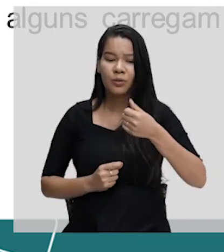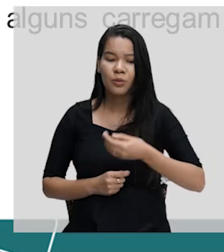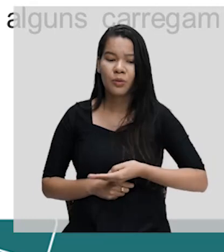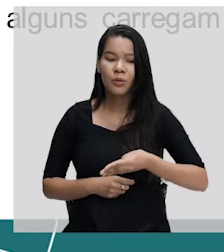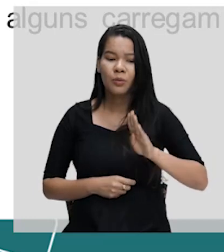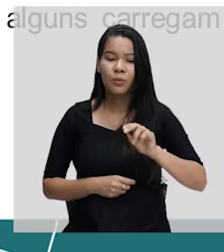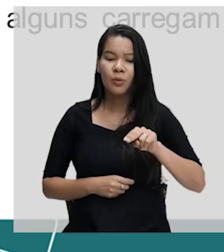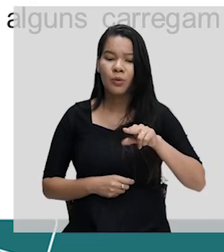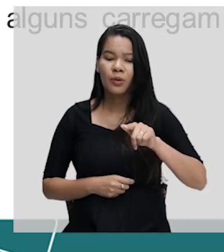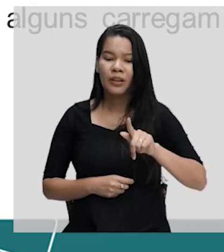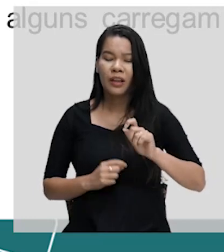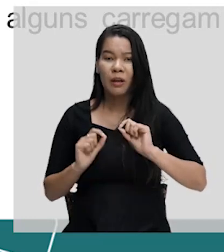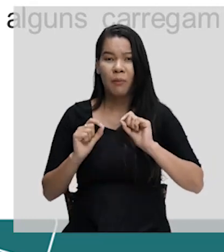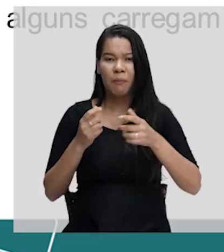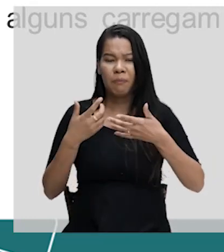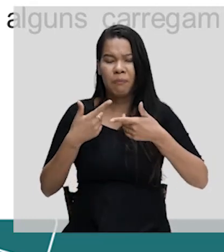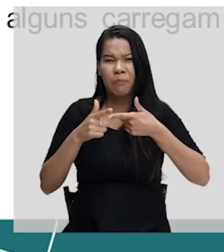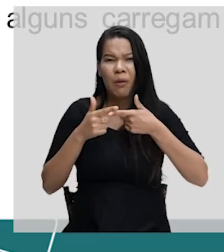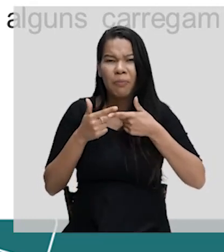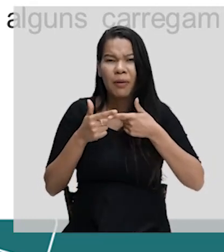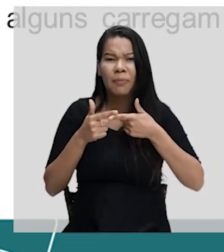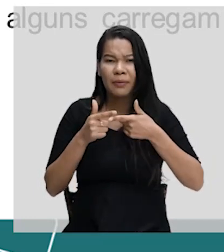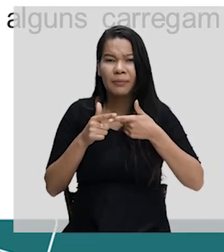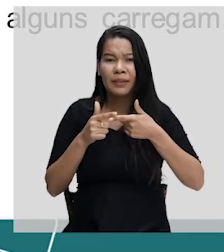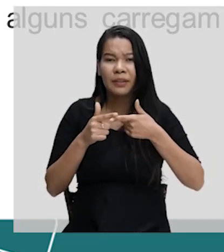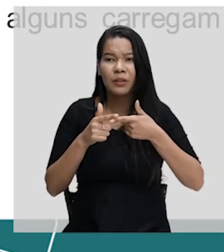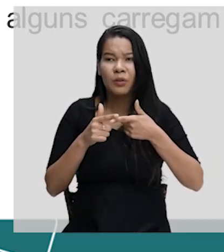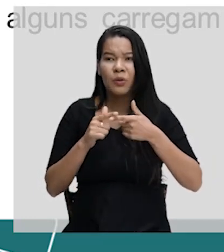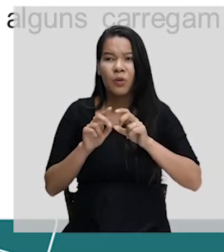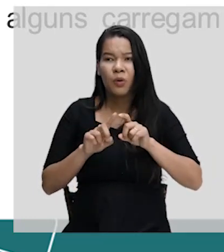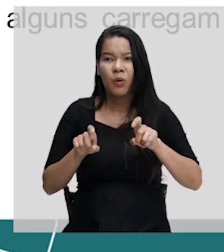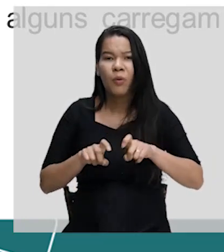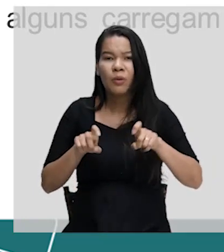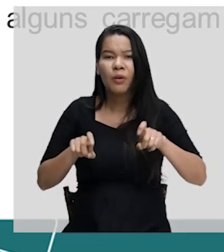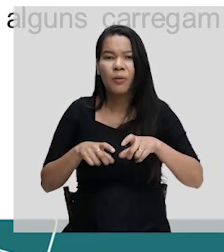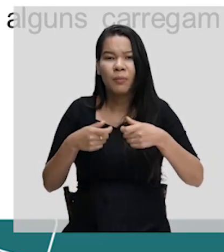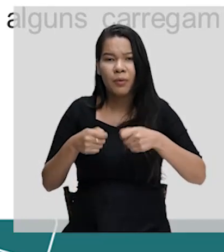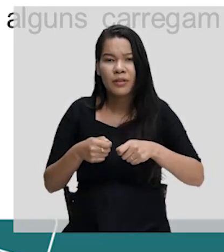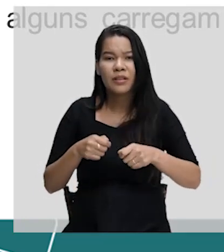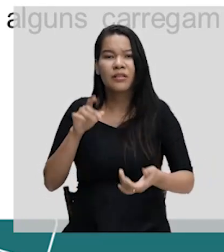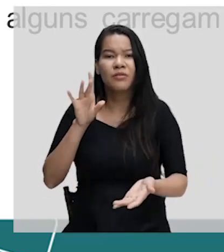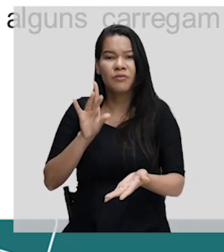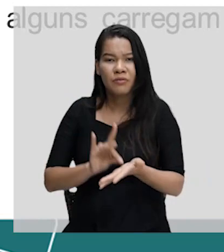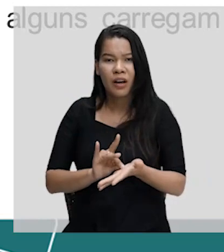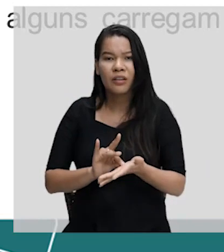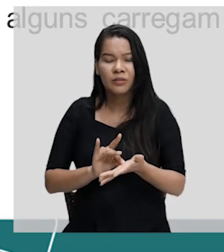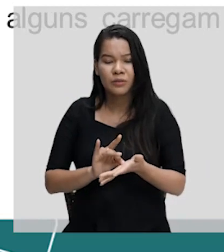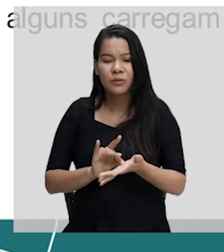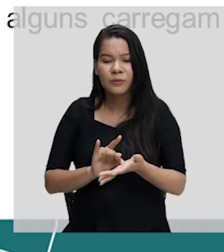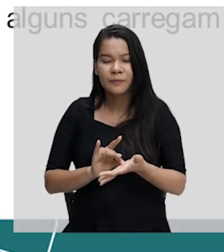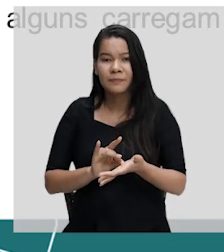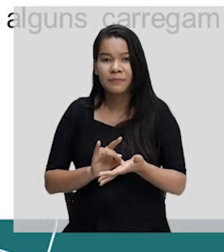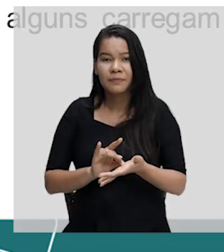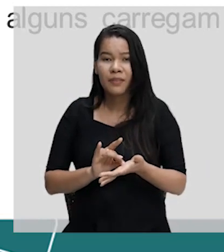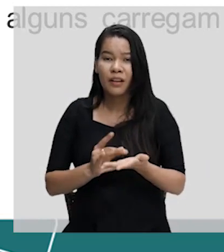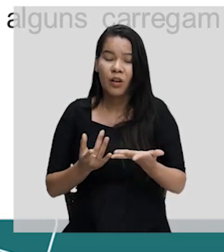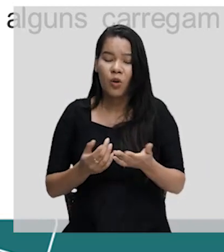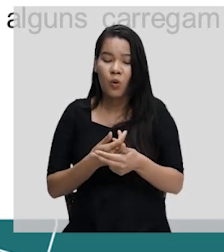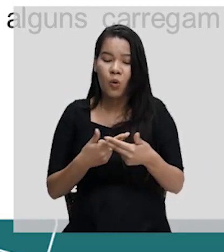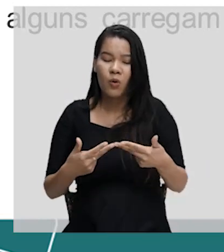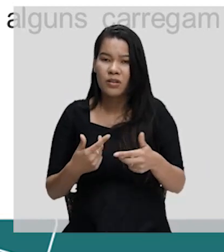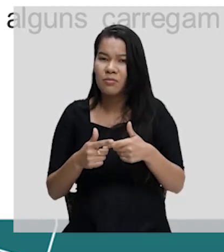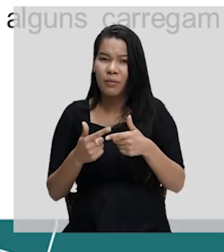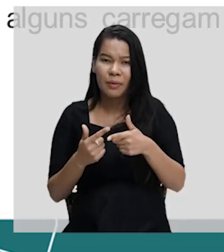pode ter sido um inseto de verdade travando a máquina? Ou que o nome Bluetooth vem de um rei dinamarquês com